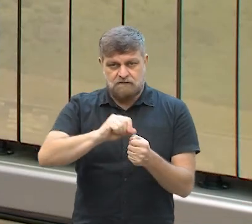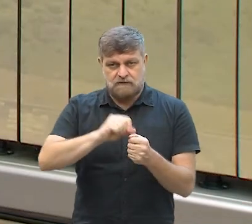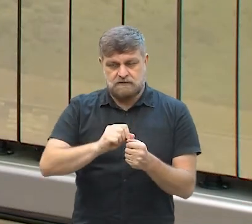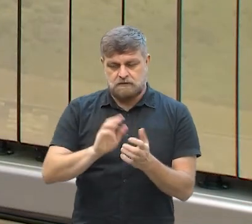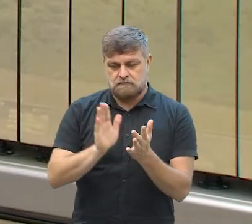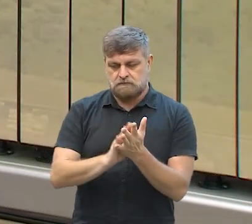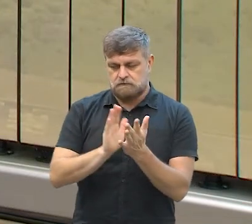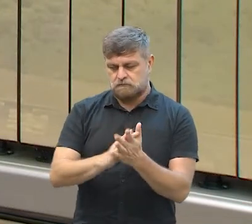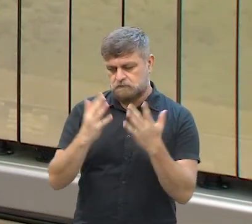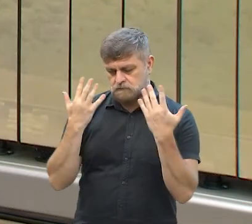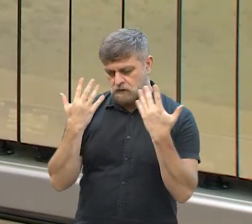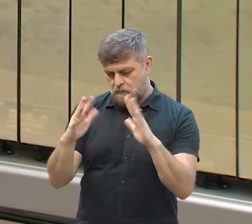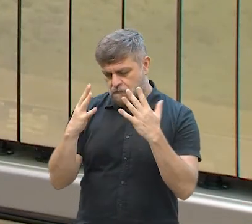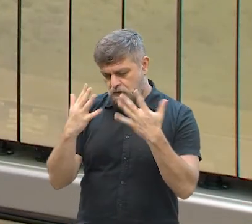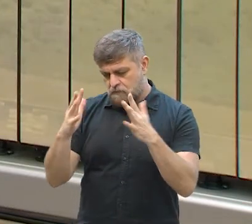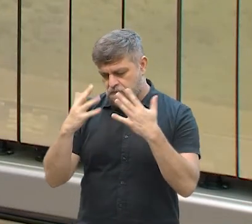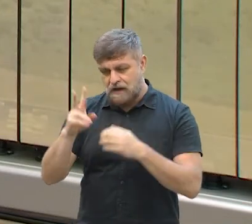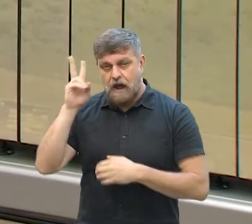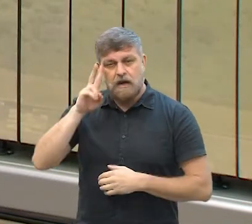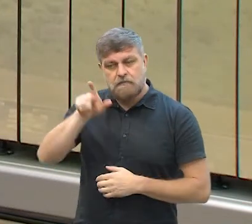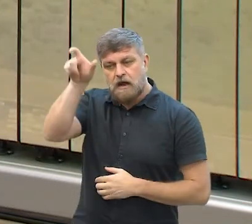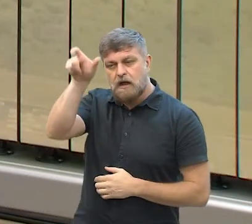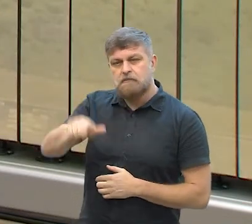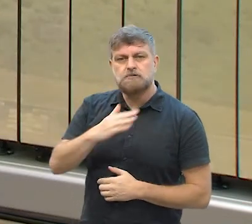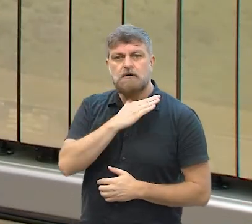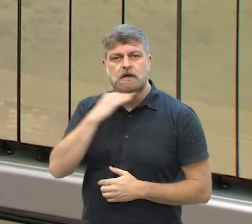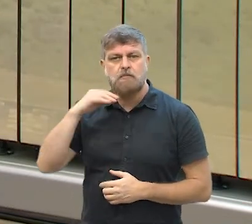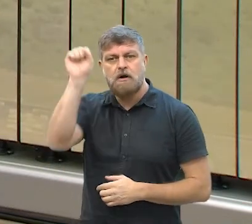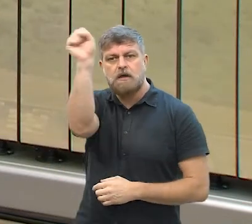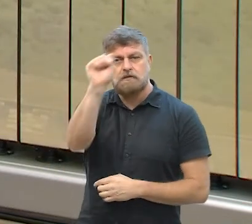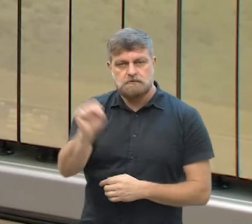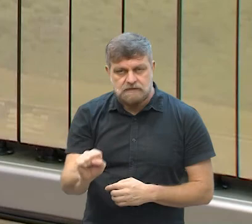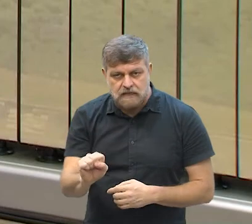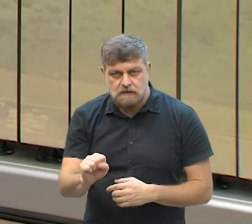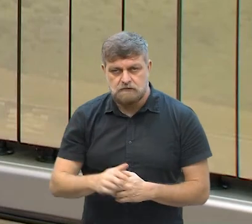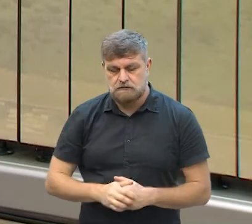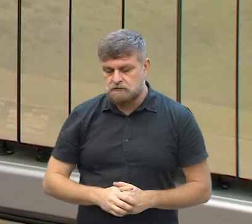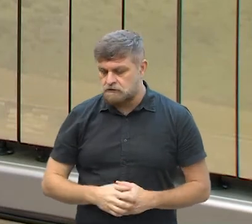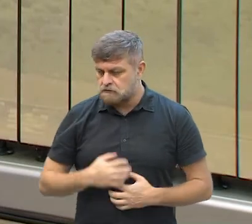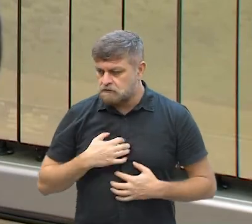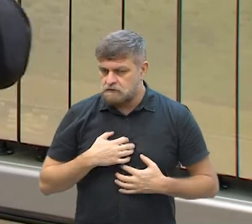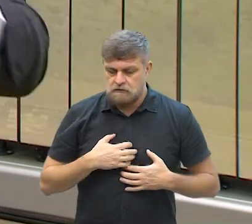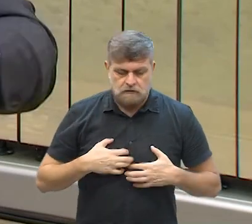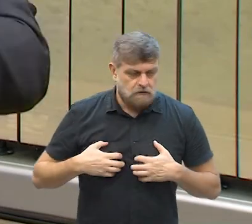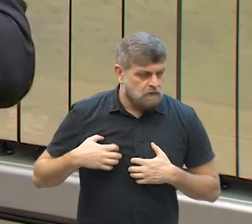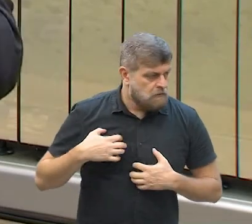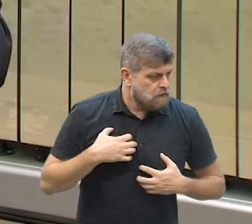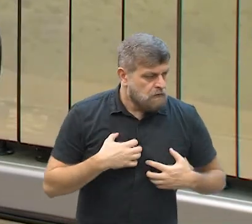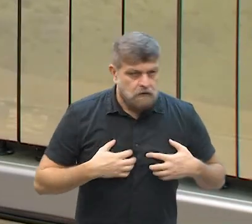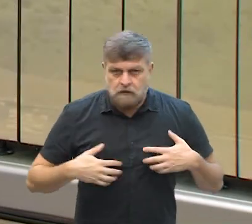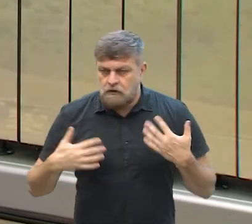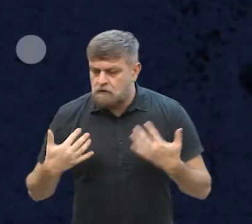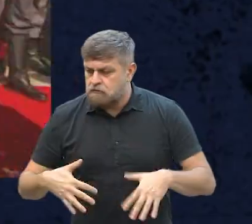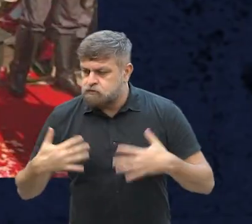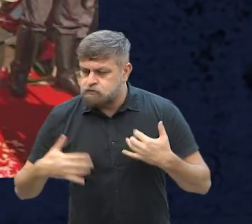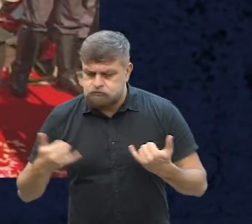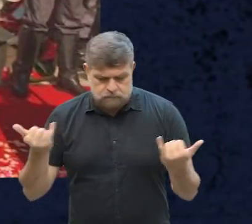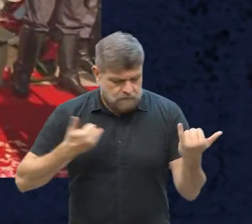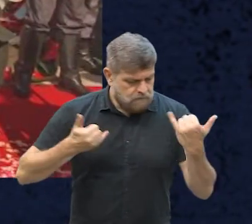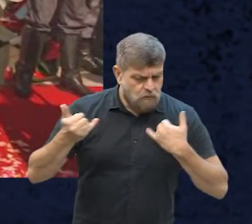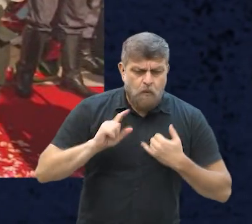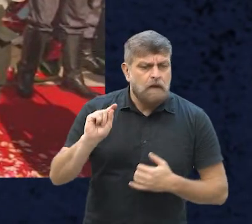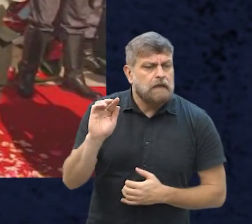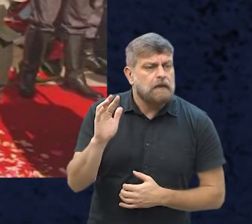vamos fazer as homenagens póstumas, né, ao Ayrton Senna. E aí ficou aquela agitação, né, todo